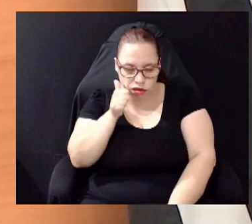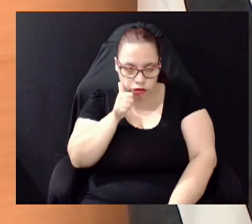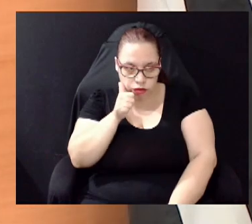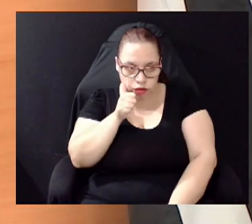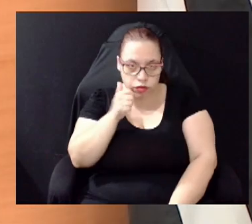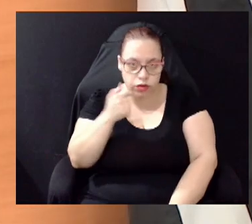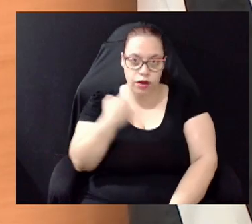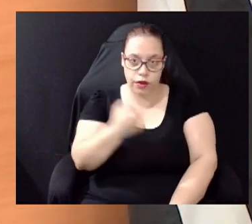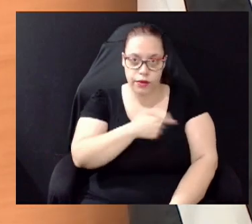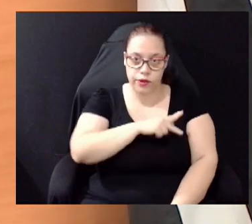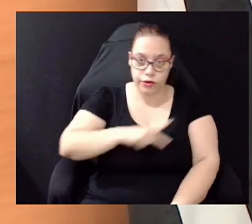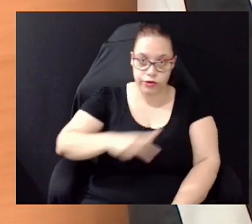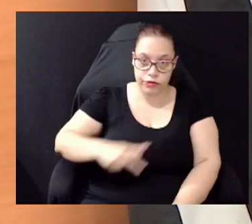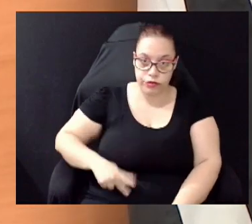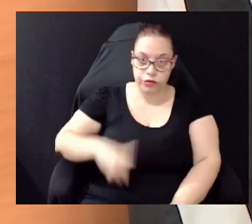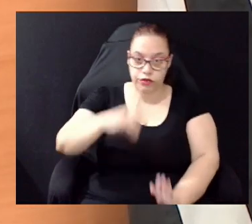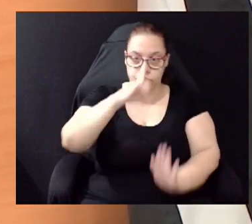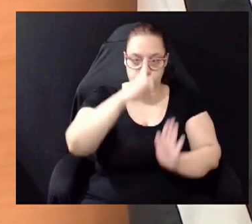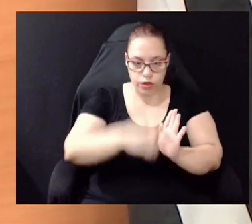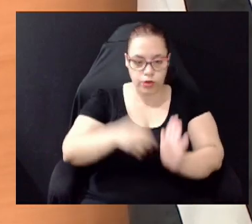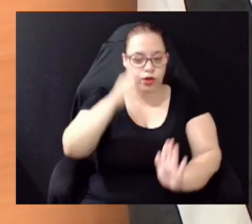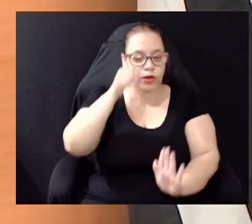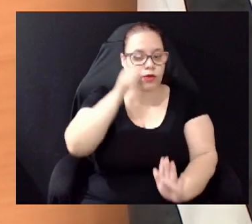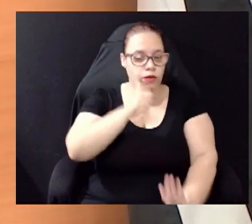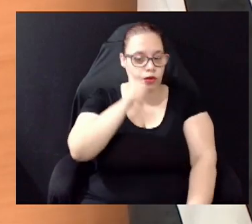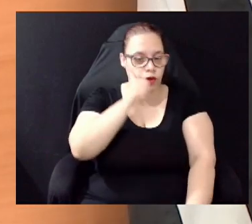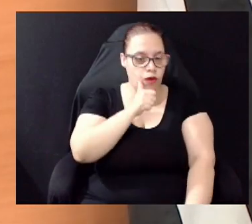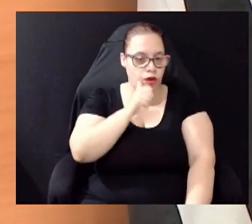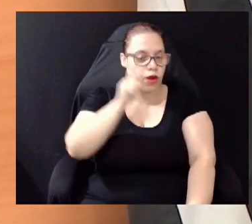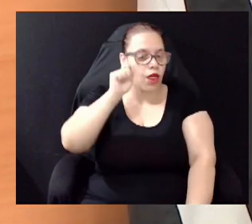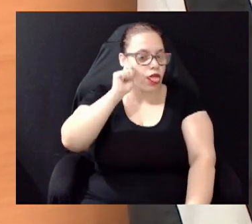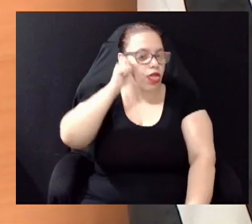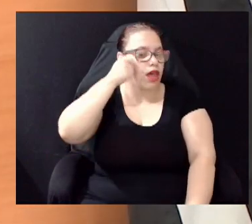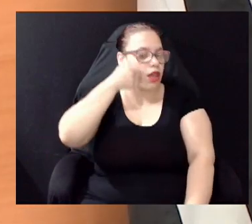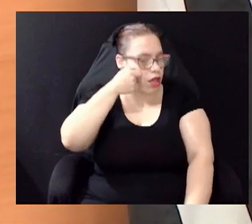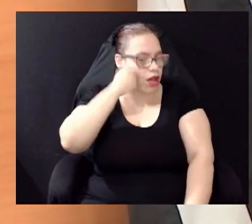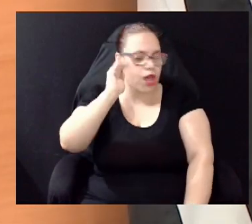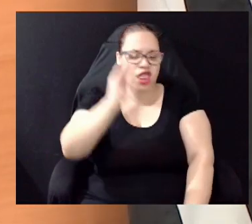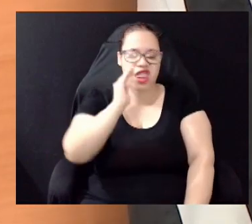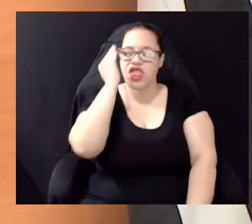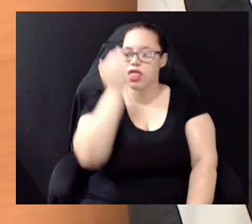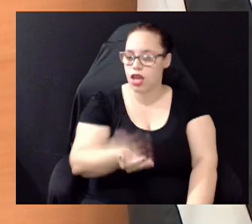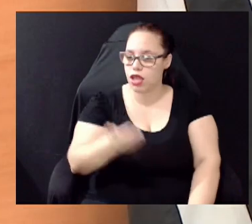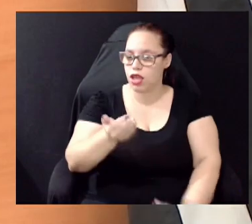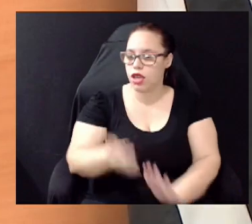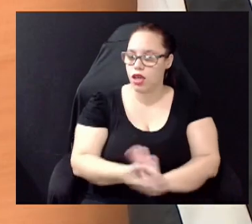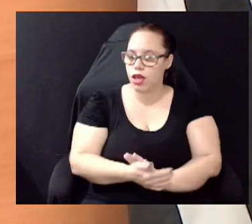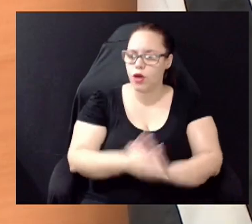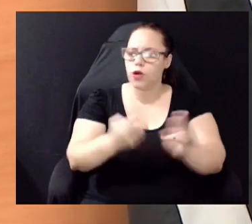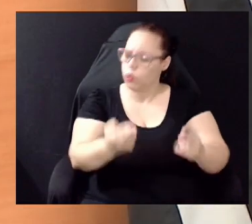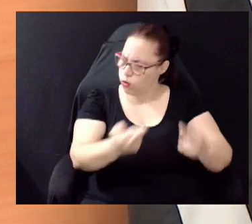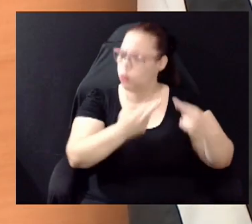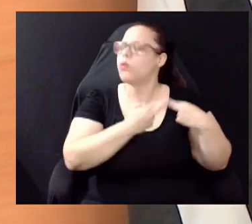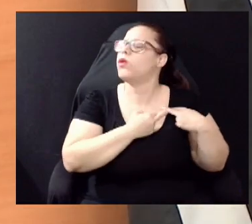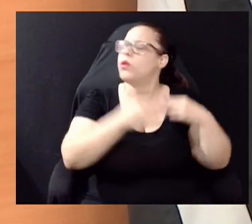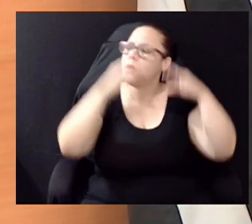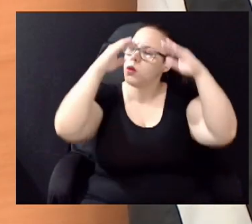é uma diretora, presidente negra, honrada, respeitada, tem